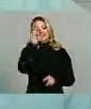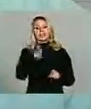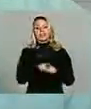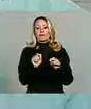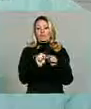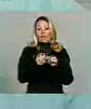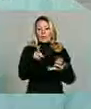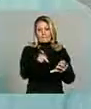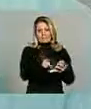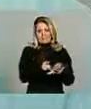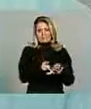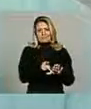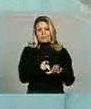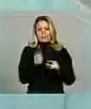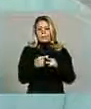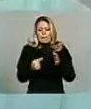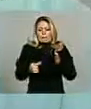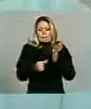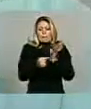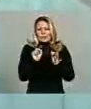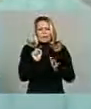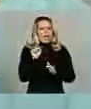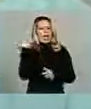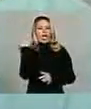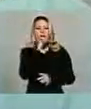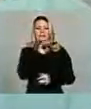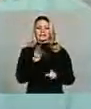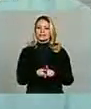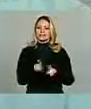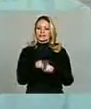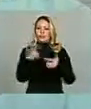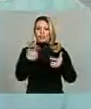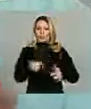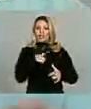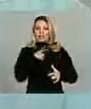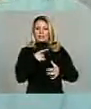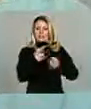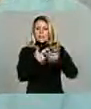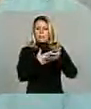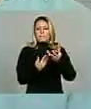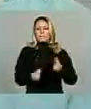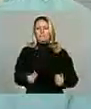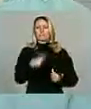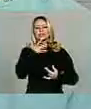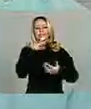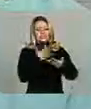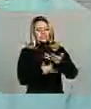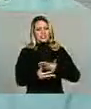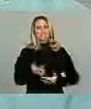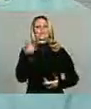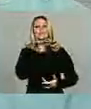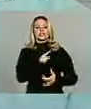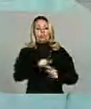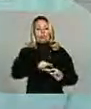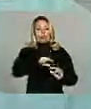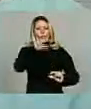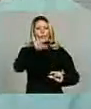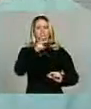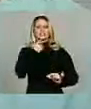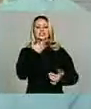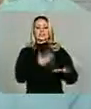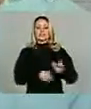no pé, né? Porque é uma picadinha só e você tem é uma área que tem muito vaso, então você consegue uma boa quantidade de sangue para fazer. Mas